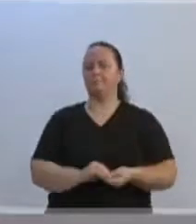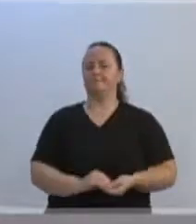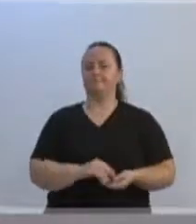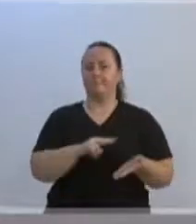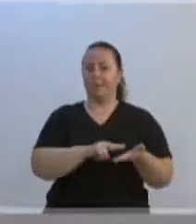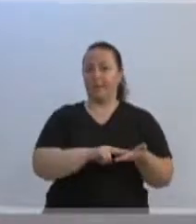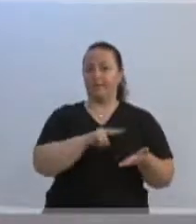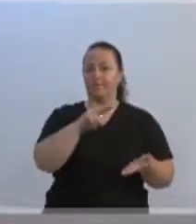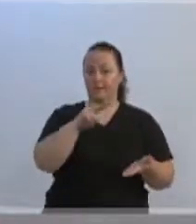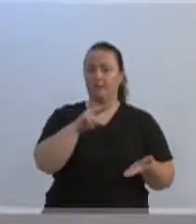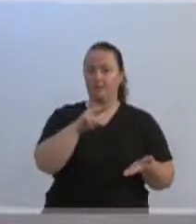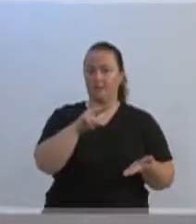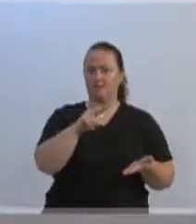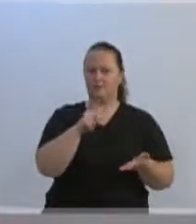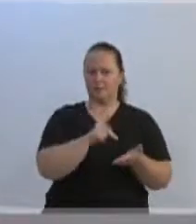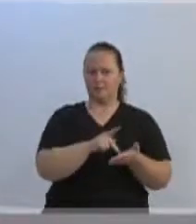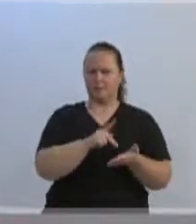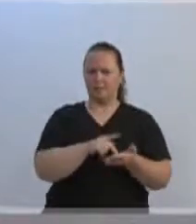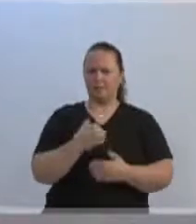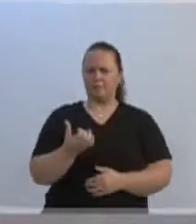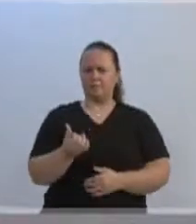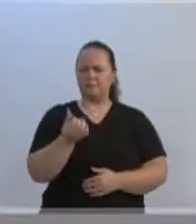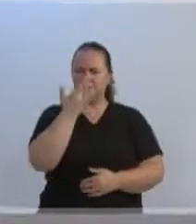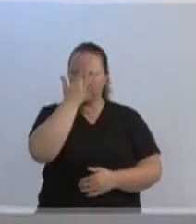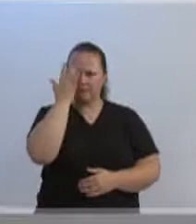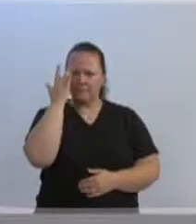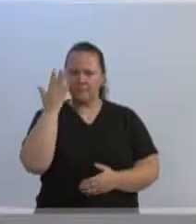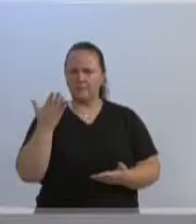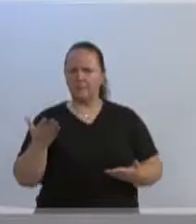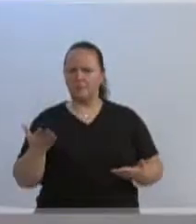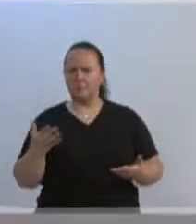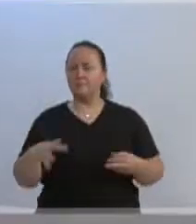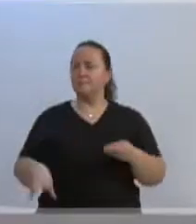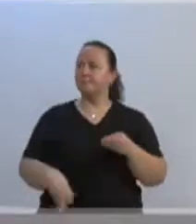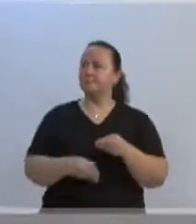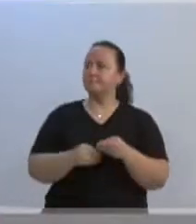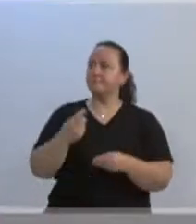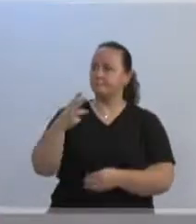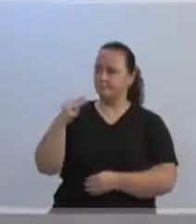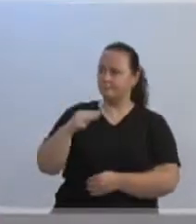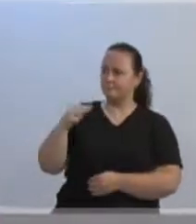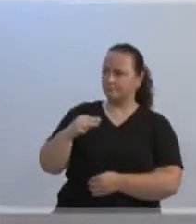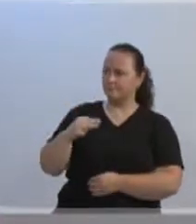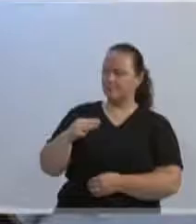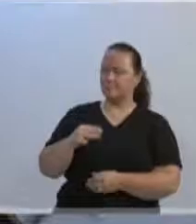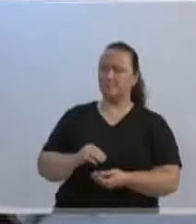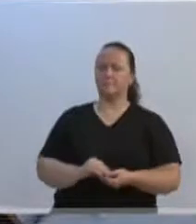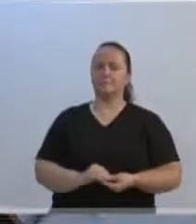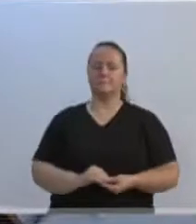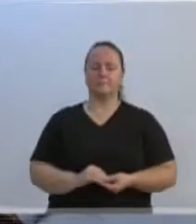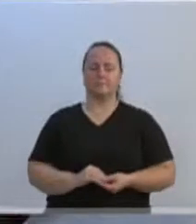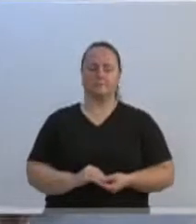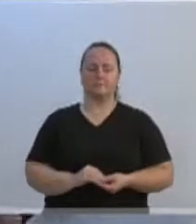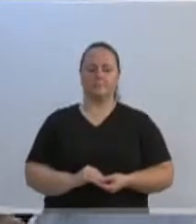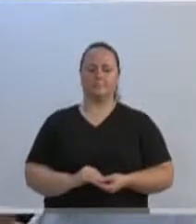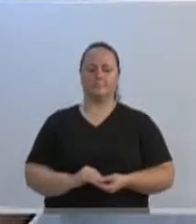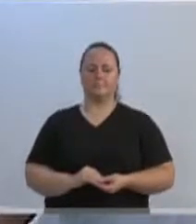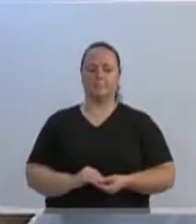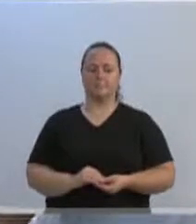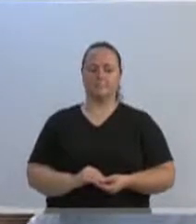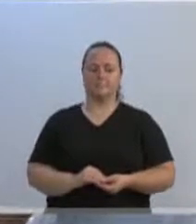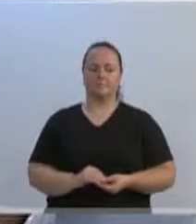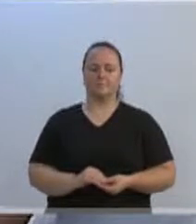uma meia dúzia de pessoas consegue uma dor muito novo presidente mas hoje eu sou